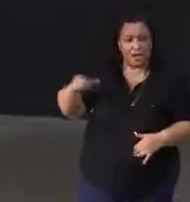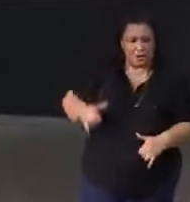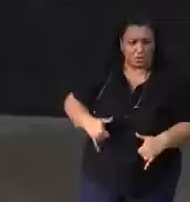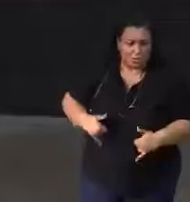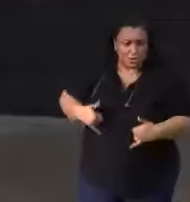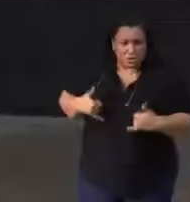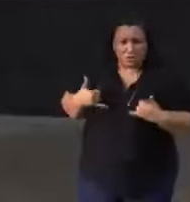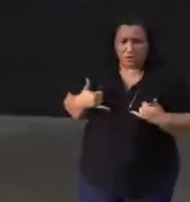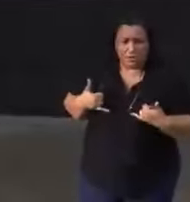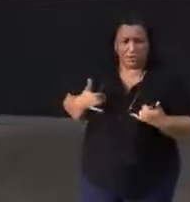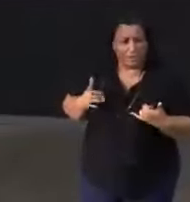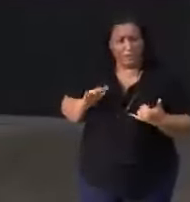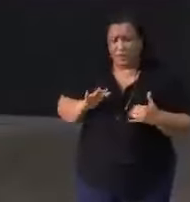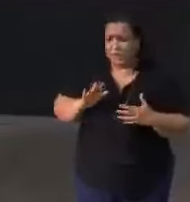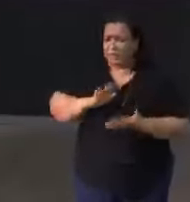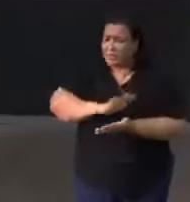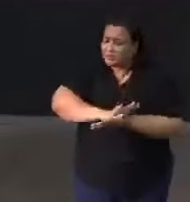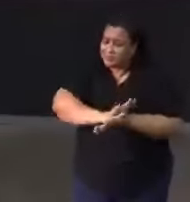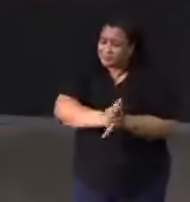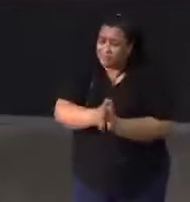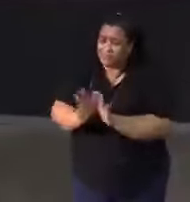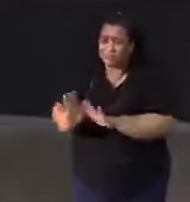soberba.